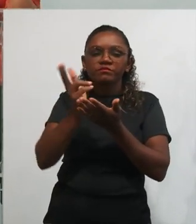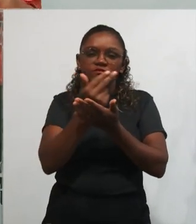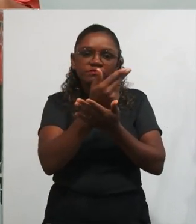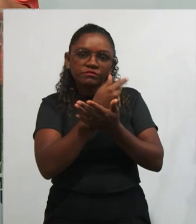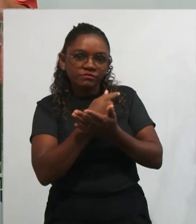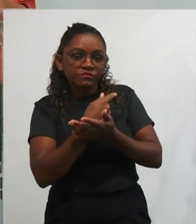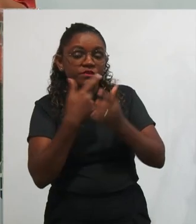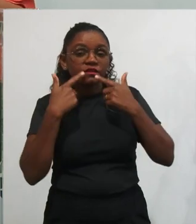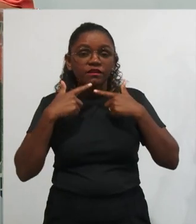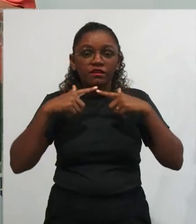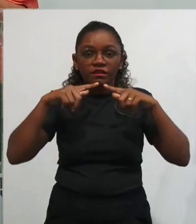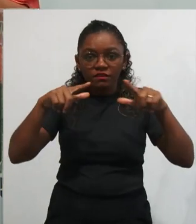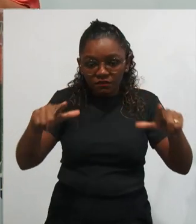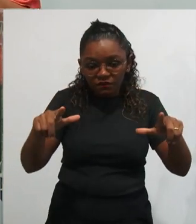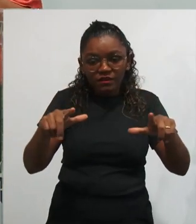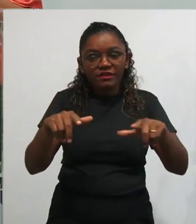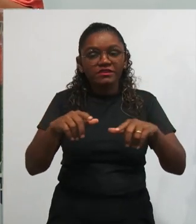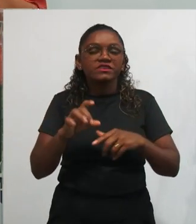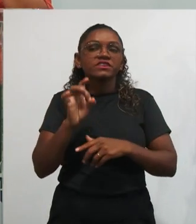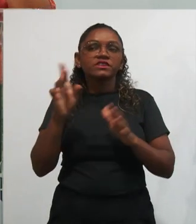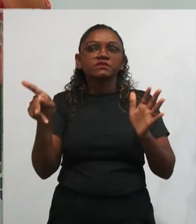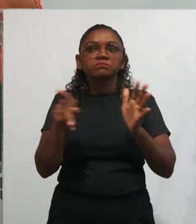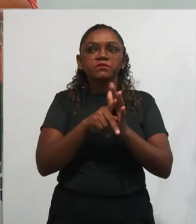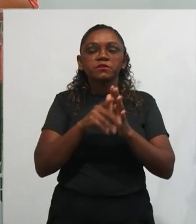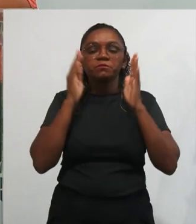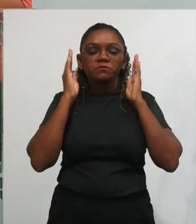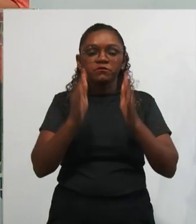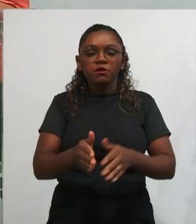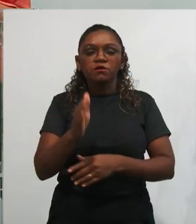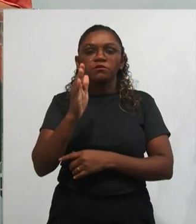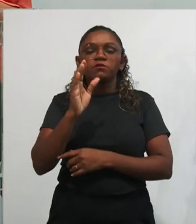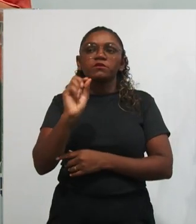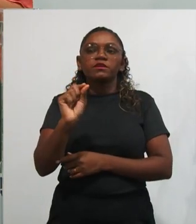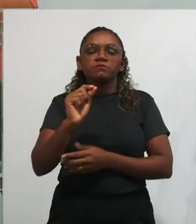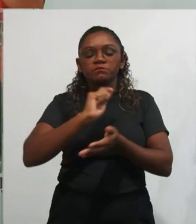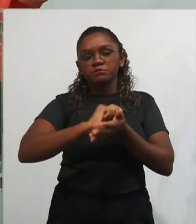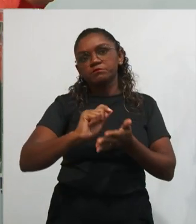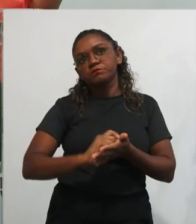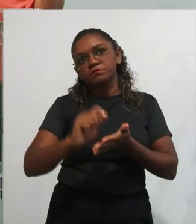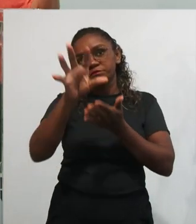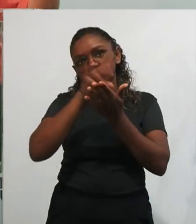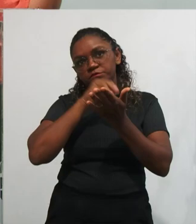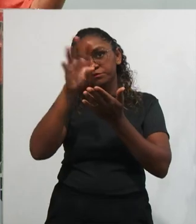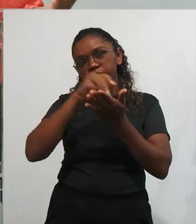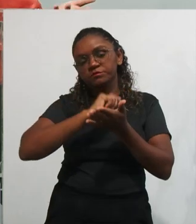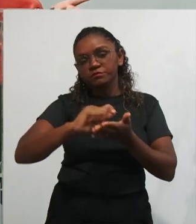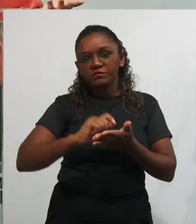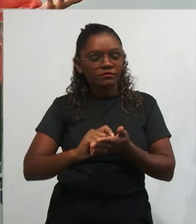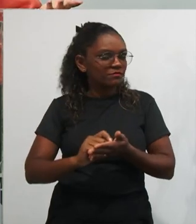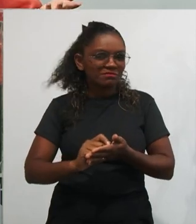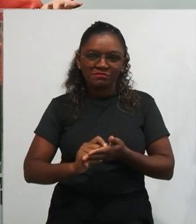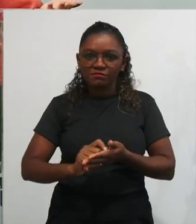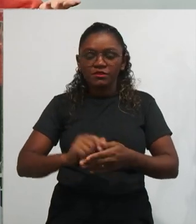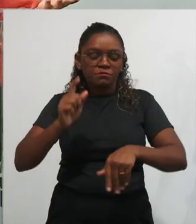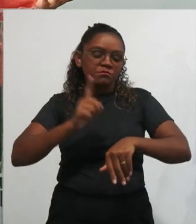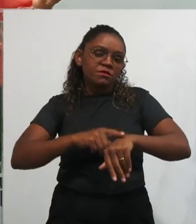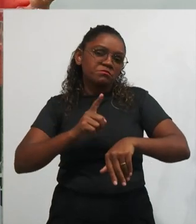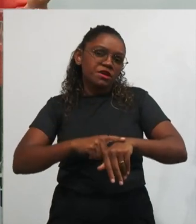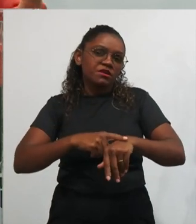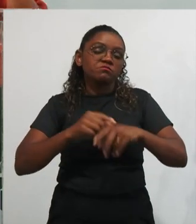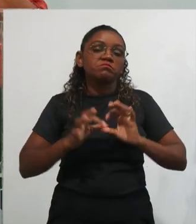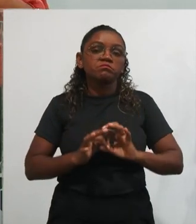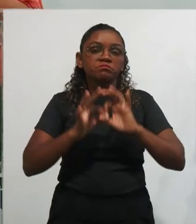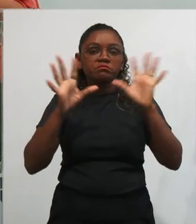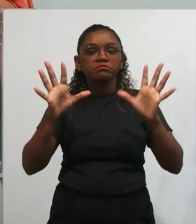várias formas não apenas naquele ato mecânico da escrita na sala de aula mas em vários momentos você percebe essa